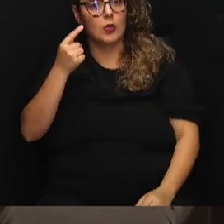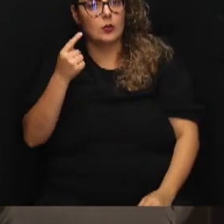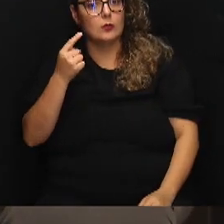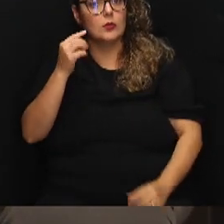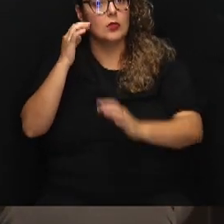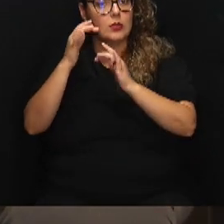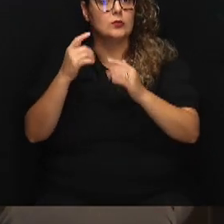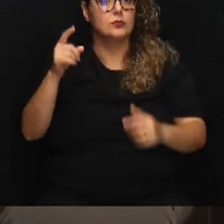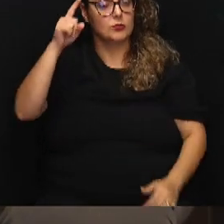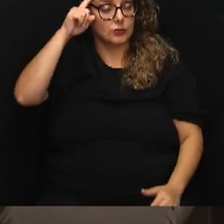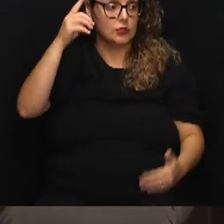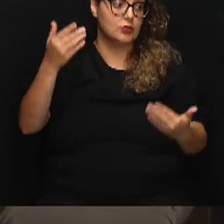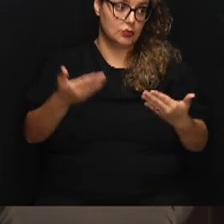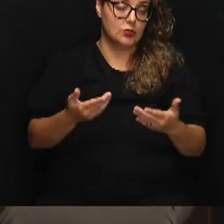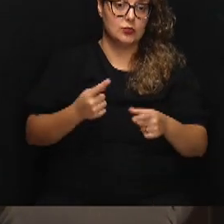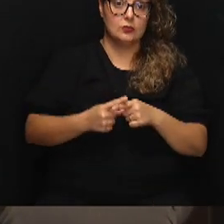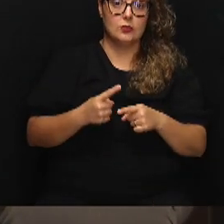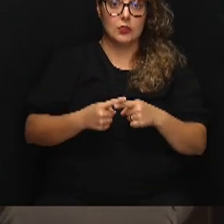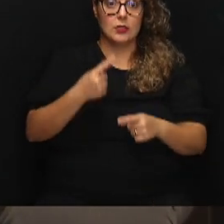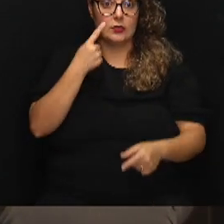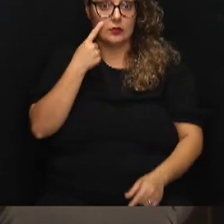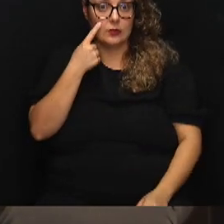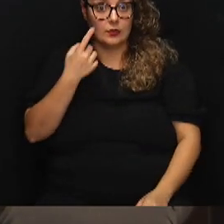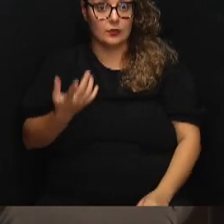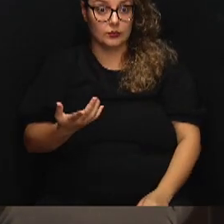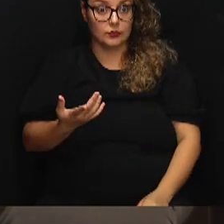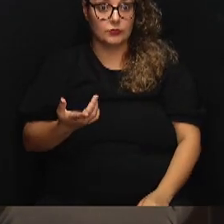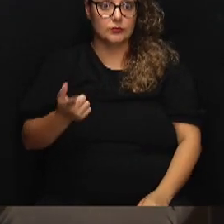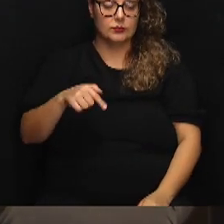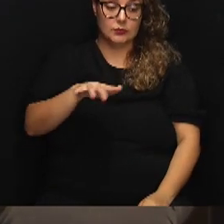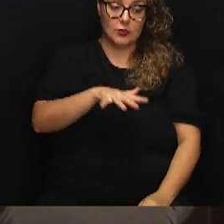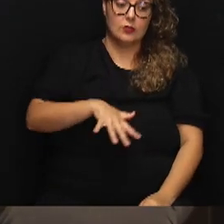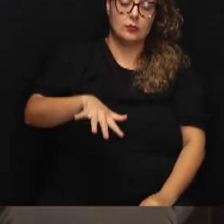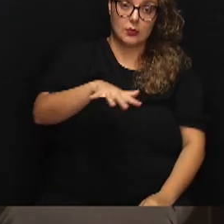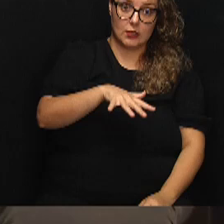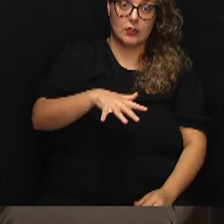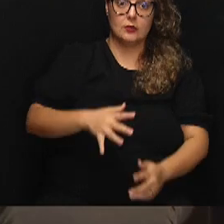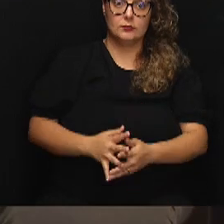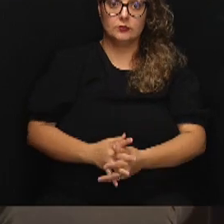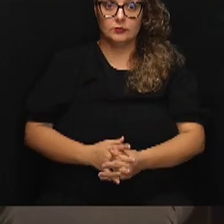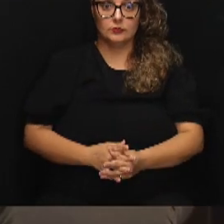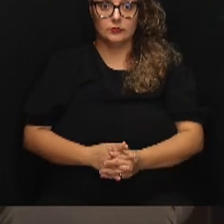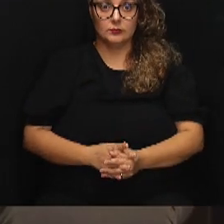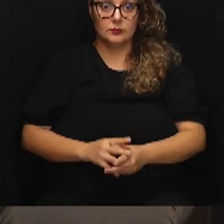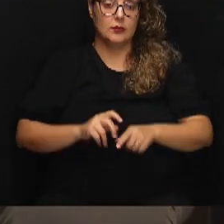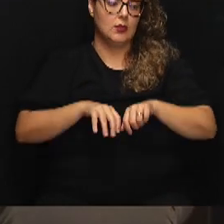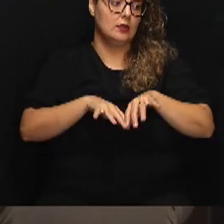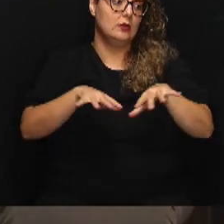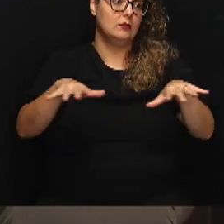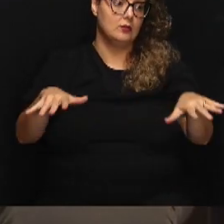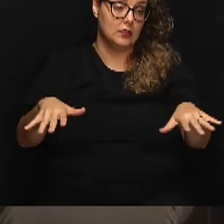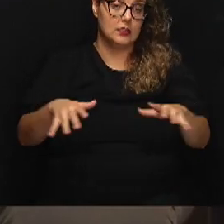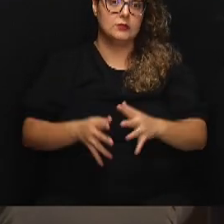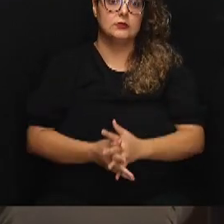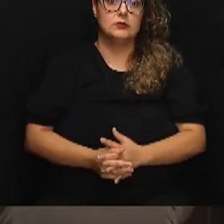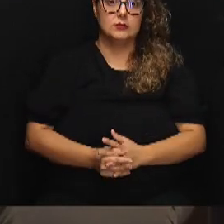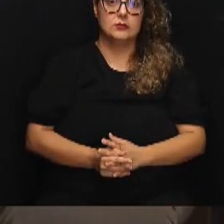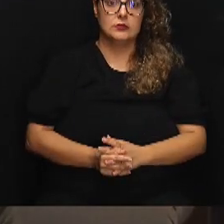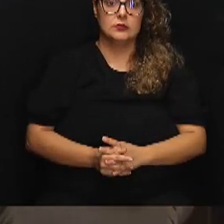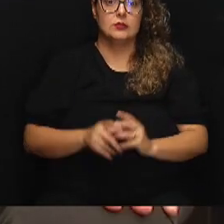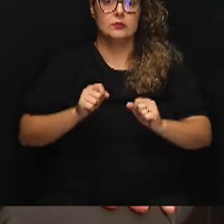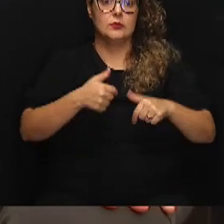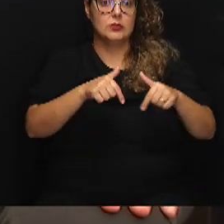hoje, né? Porque a gente vê que é uma área bastante vasta, né? Assim, que dá para se trabalhar em